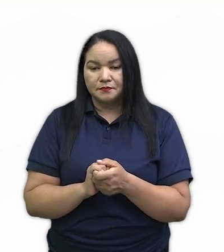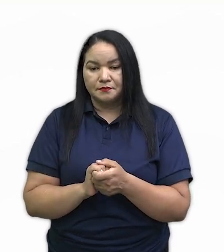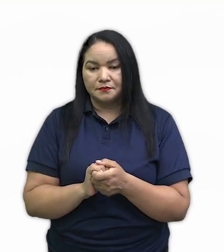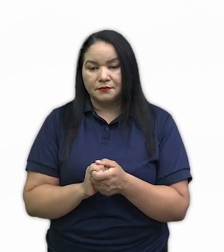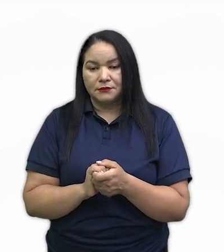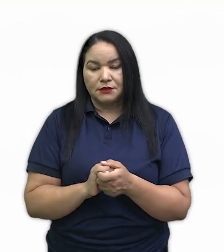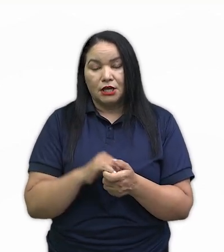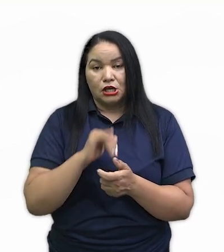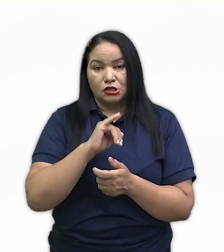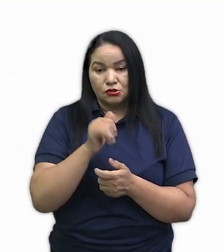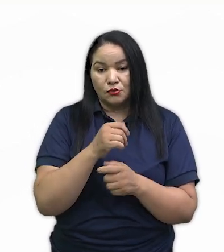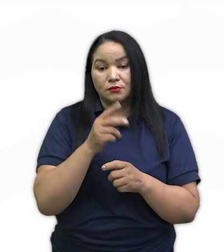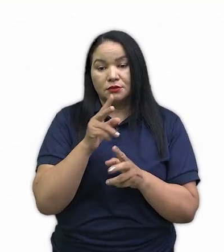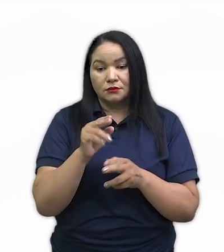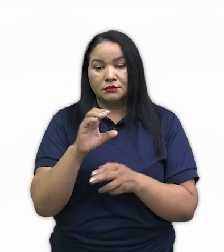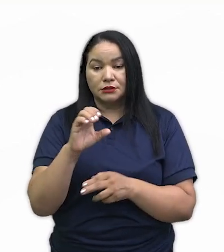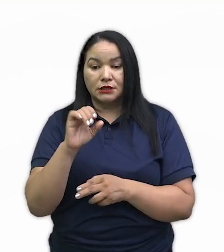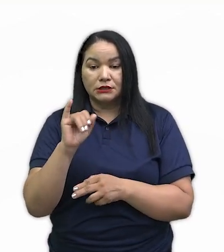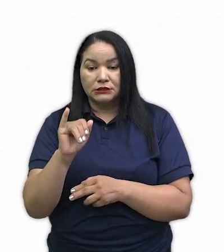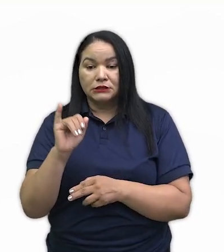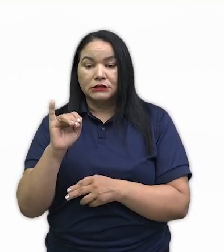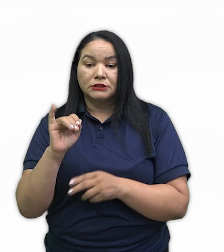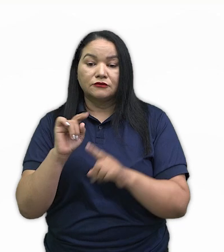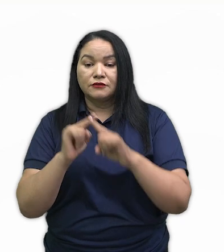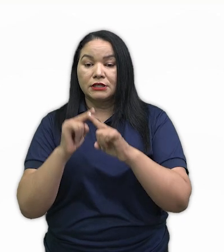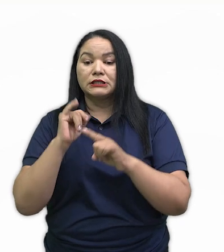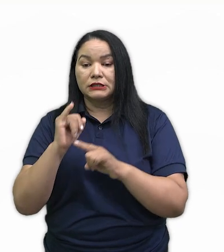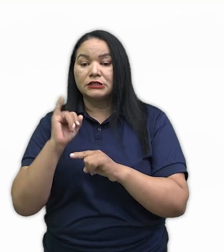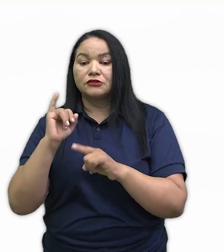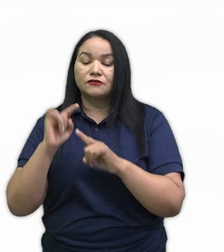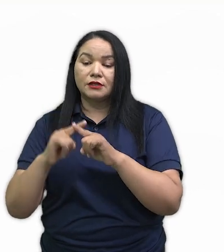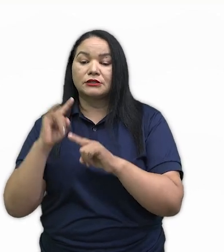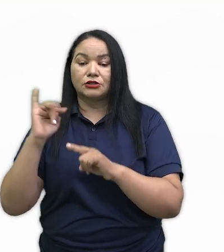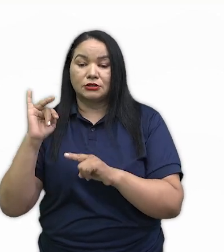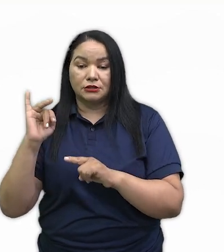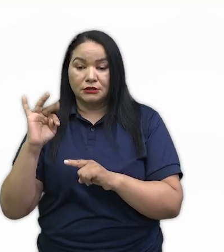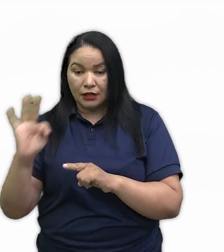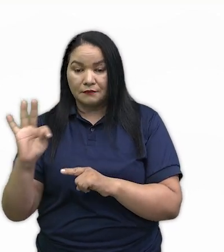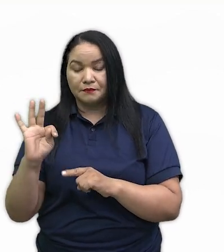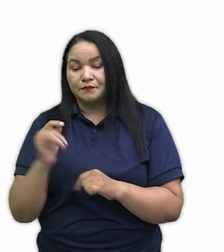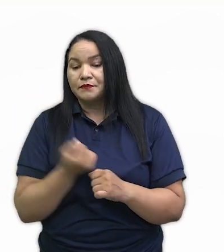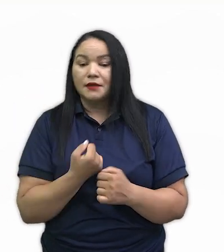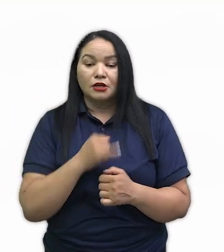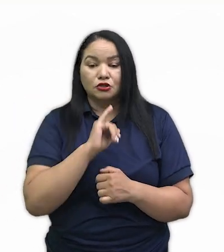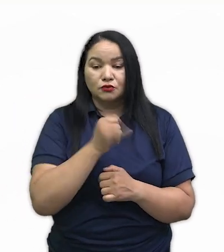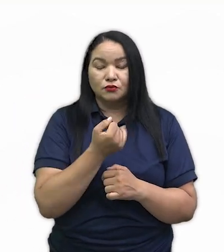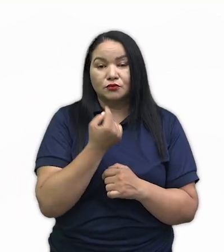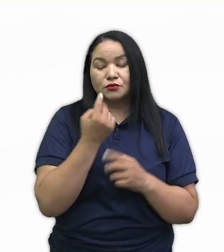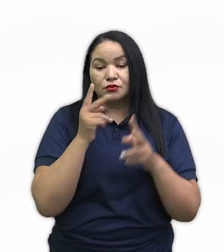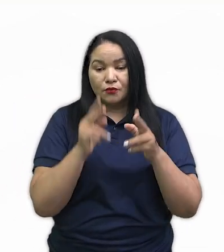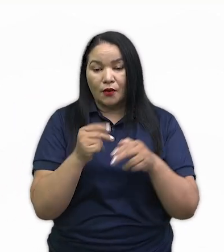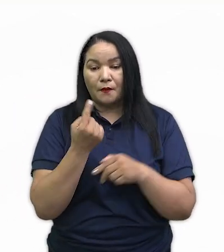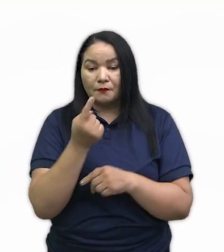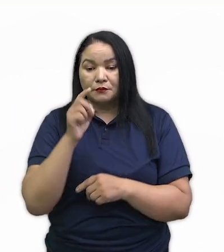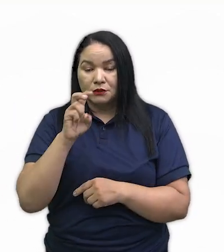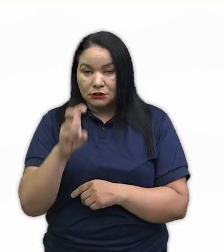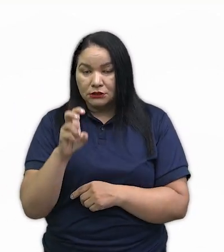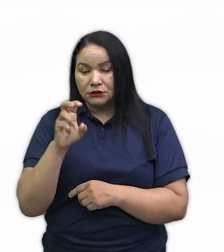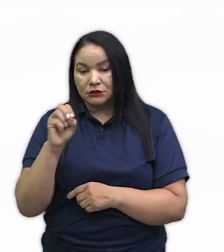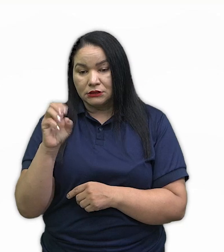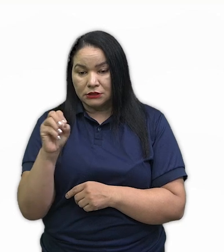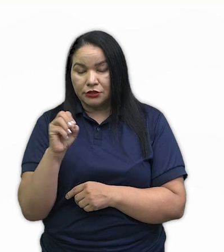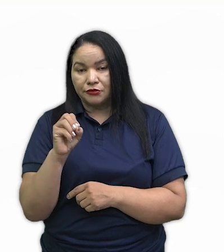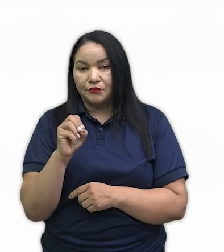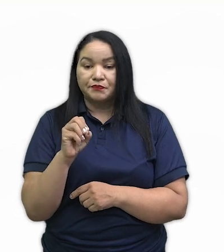Vamos lá, então. Capital inicial, R$15.000. O valor da taxa é igual